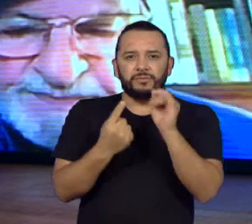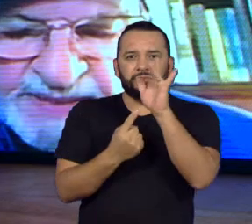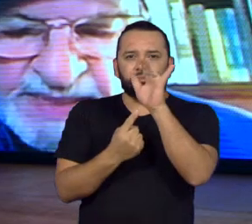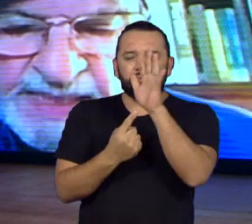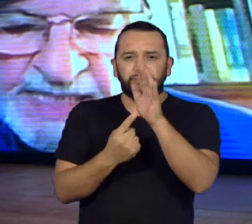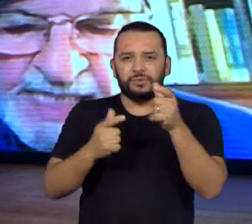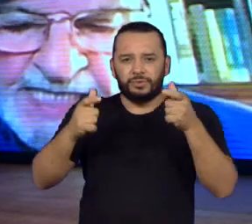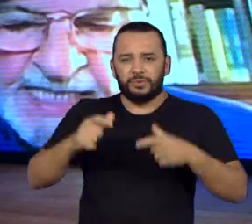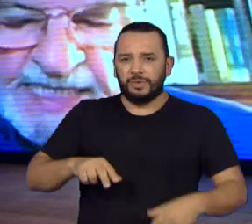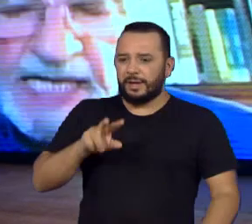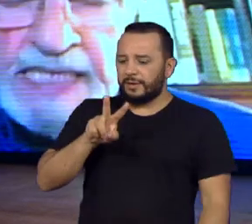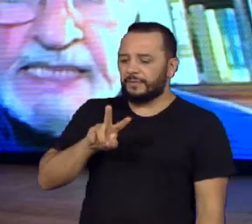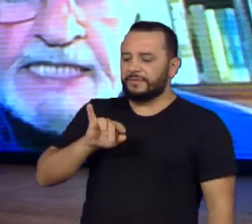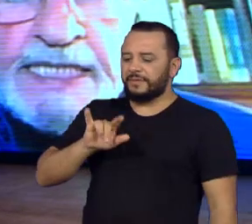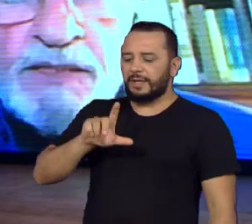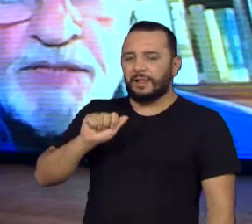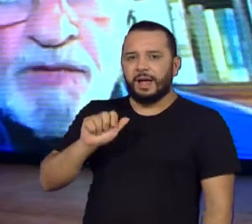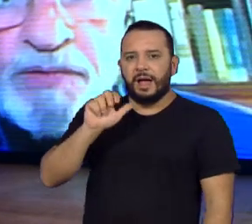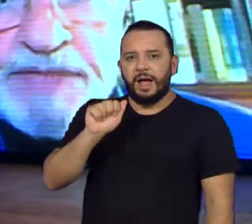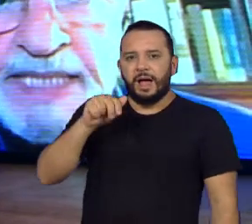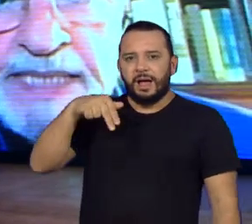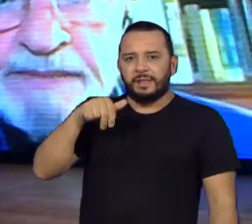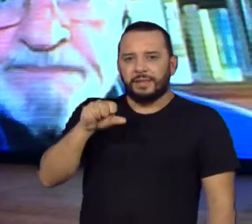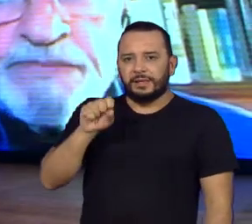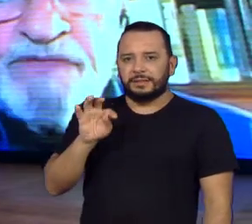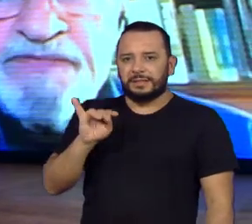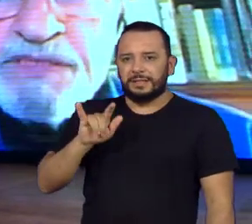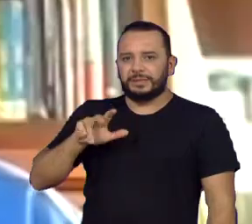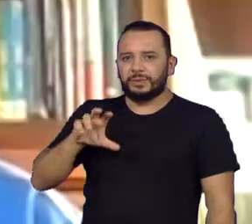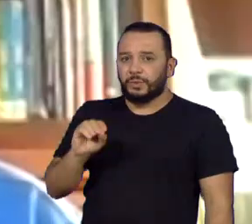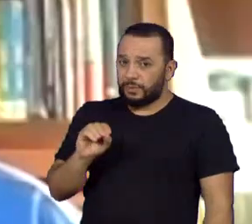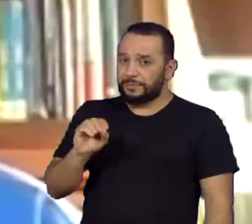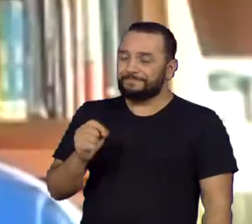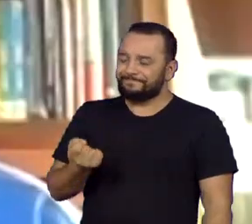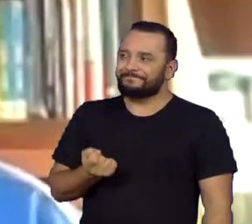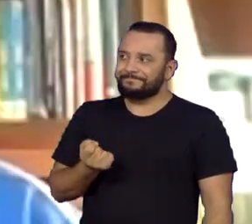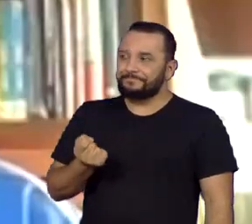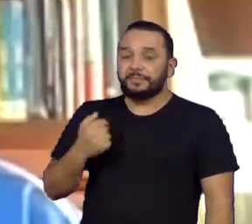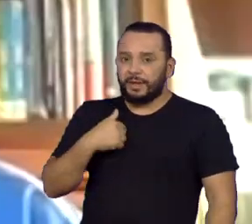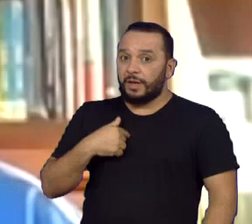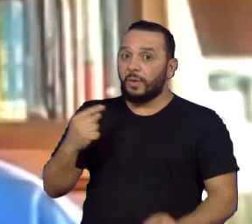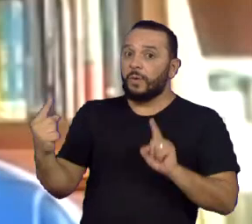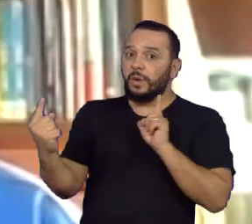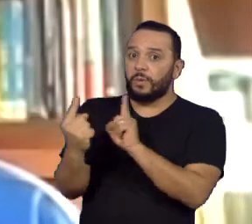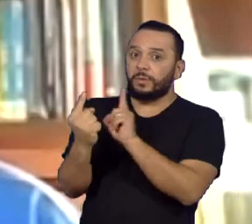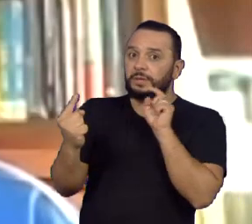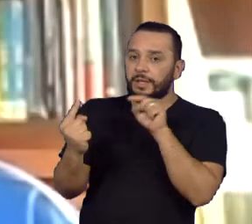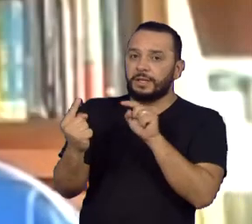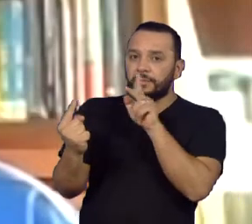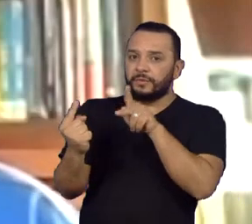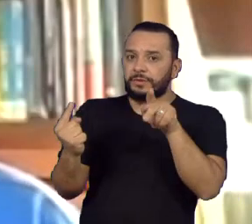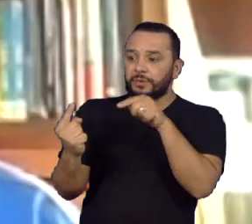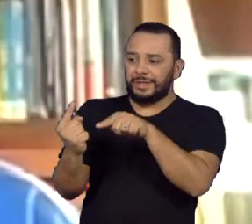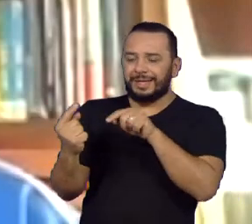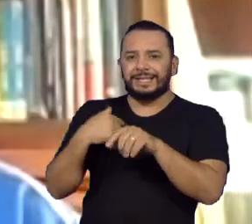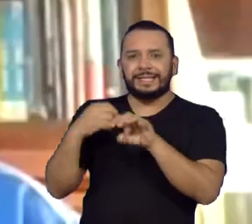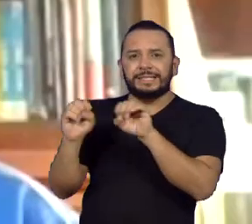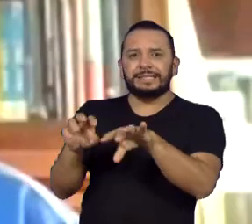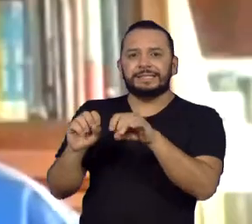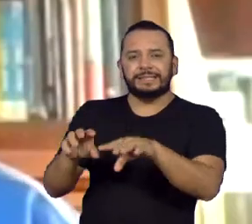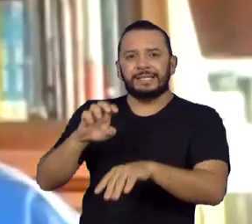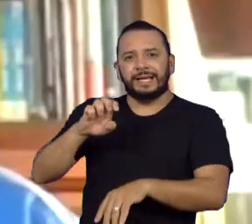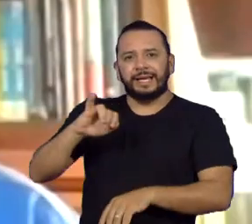Anastácio. E ali eu encontrei um professor que dava aula para adultos